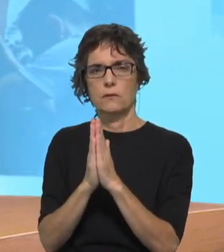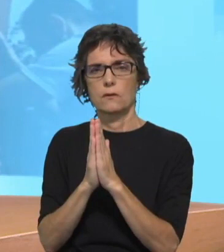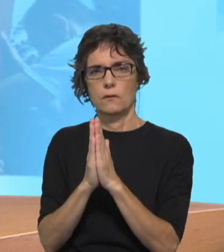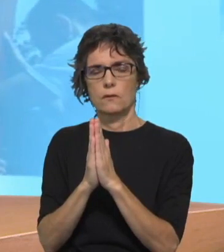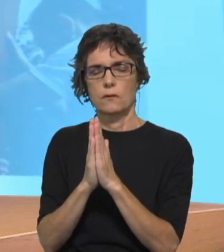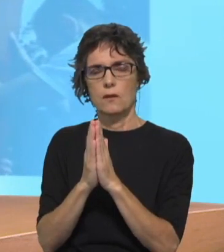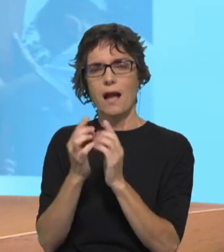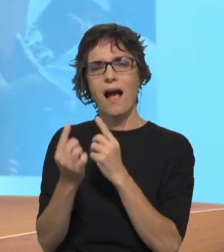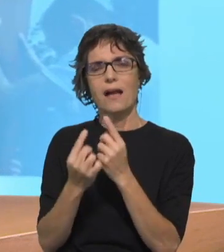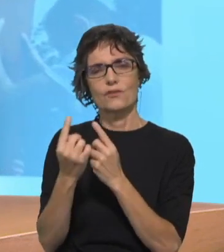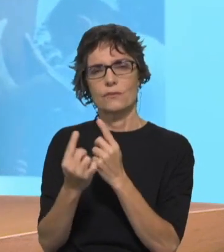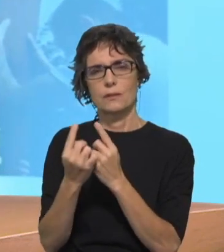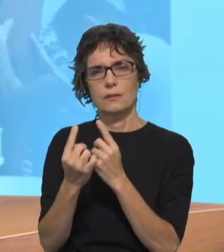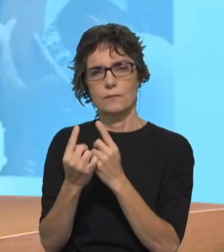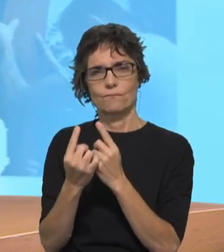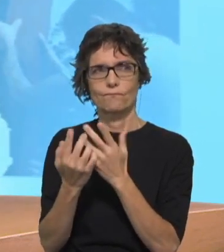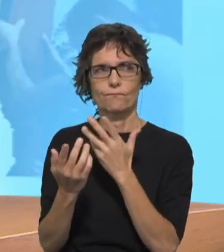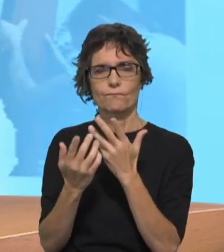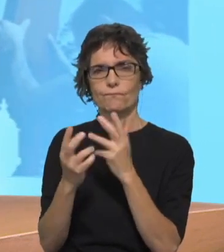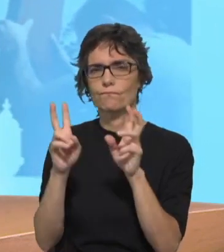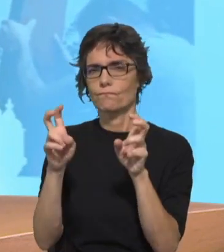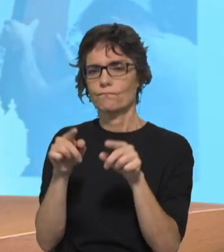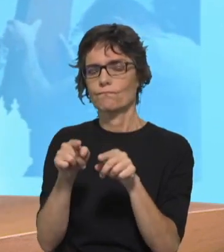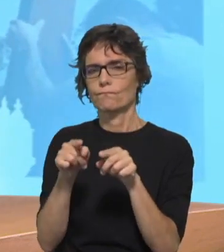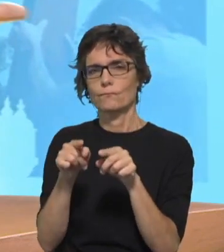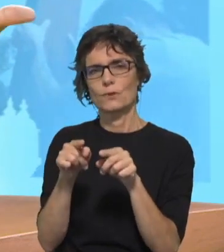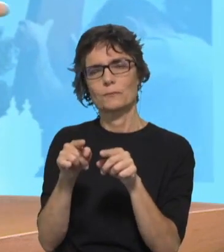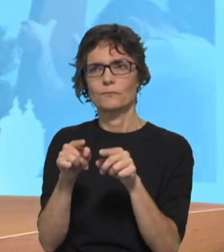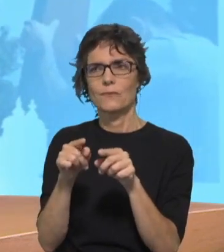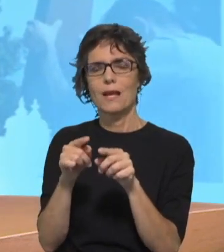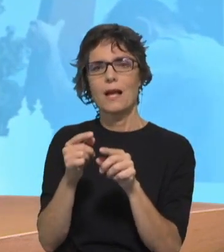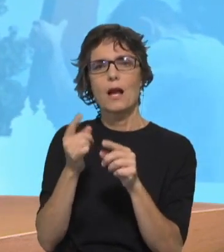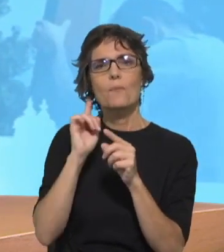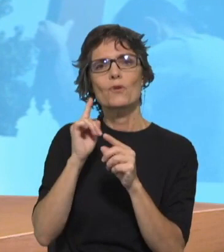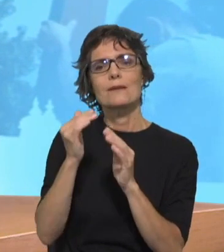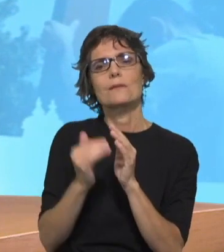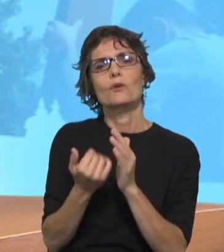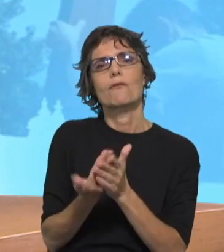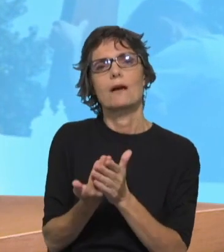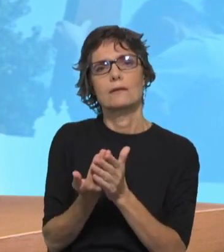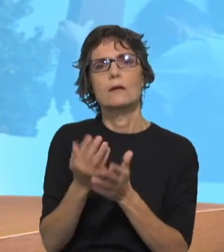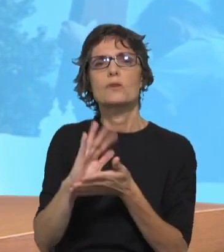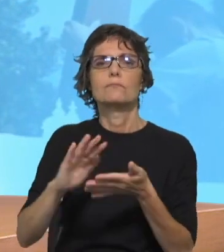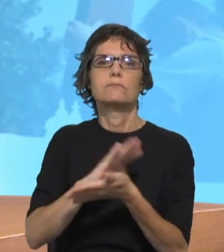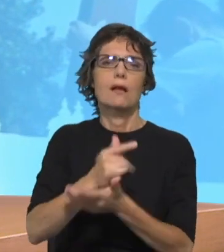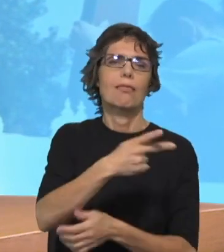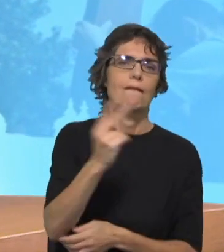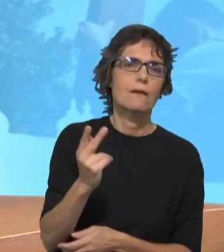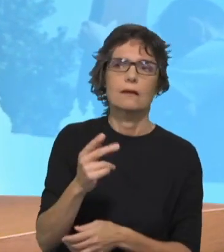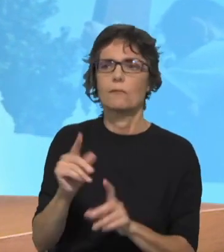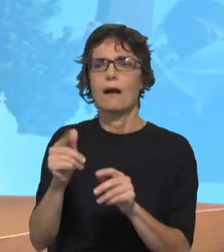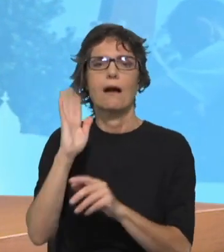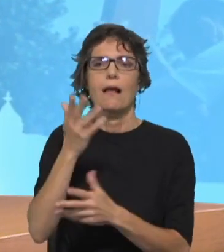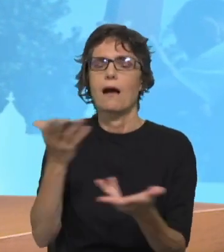ao lado digamos, das temáticas que prevalecem, por exemplo, na comunicação social. É muito difícil encontrar um